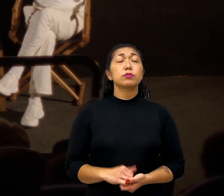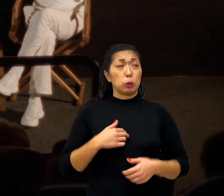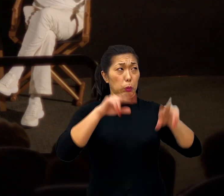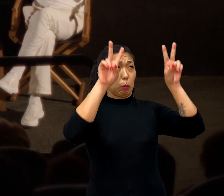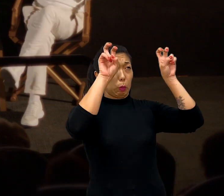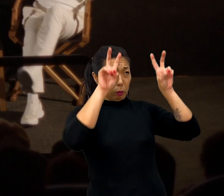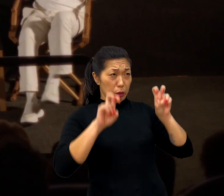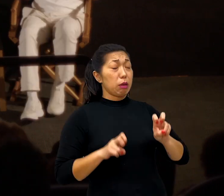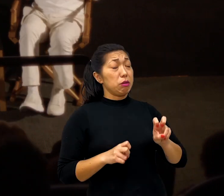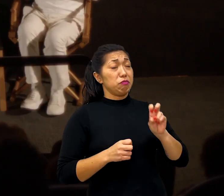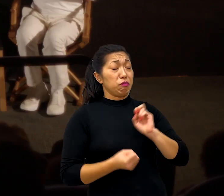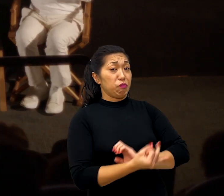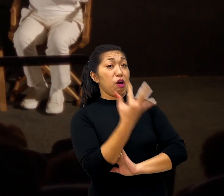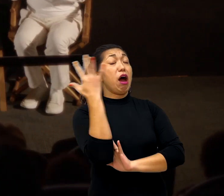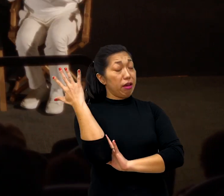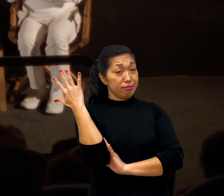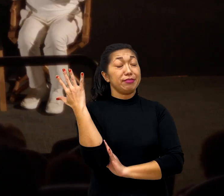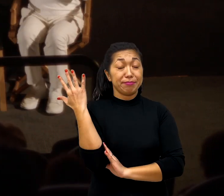Abordou o mundo.